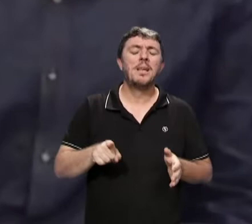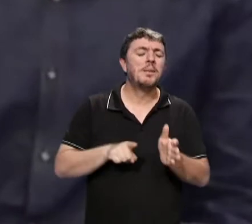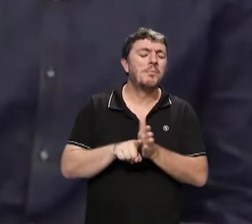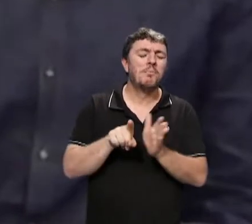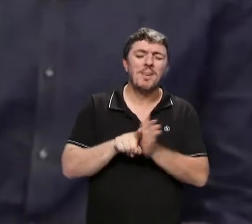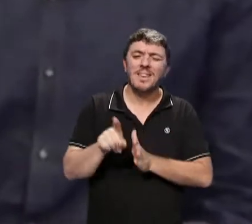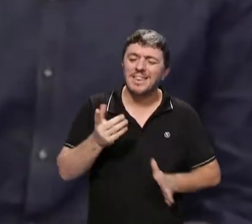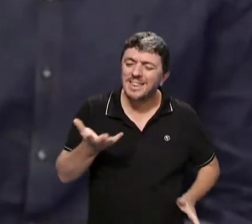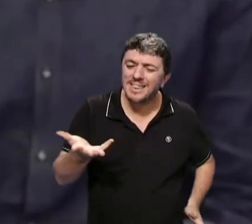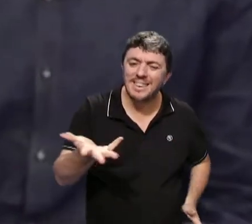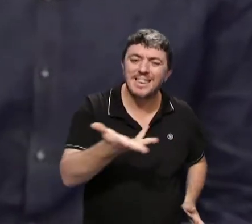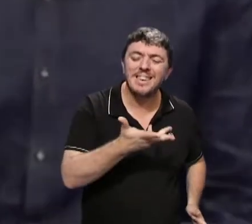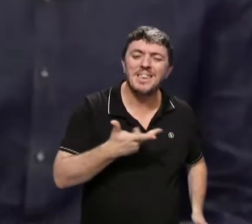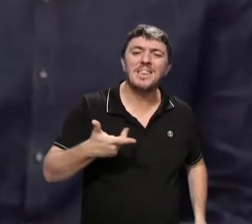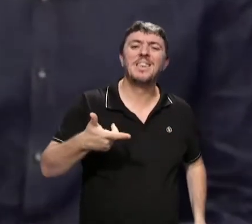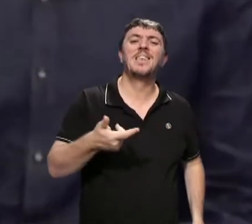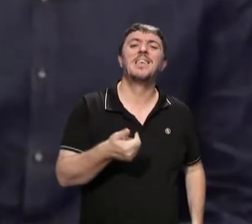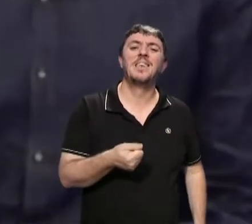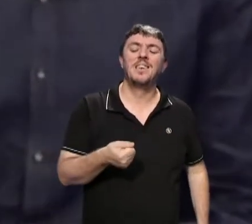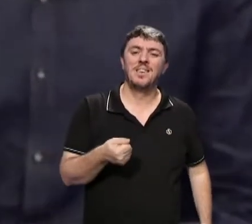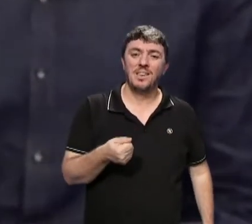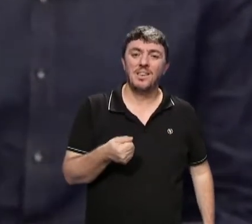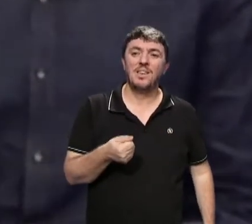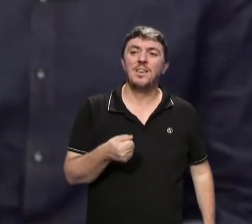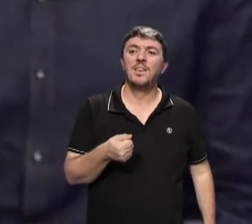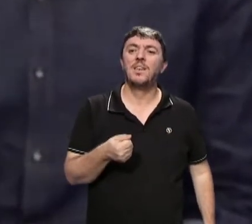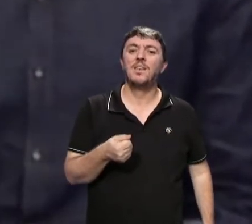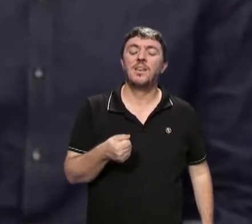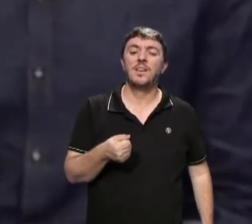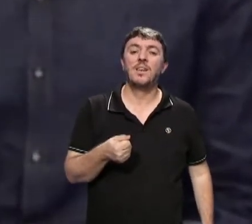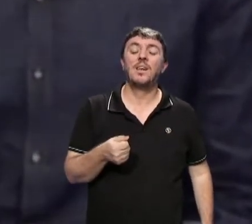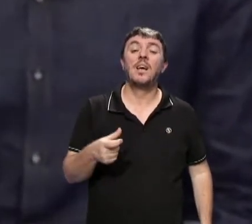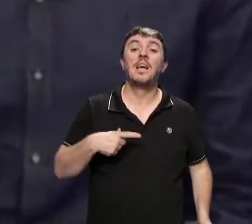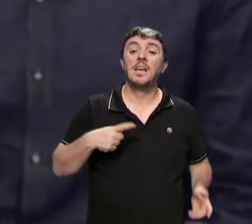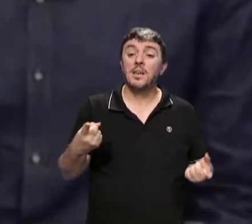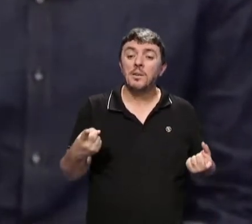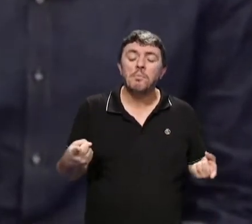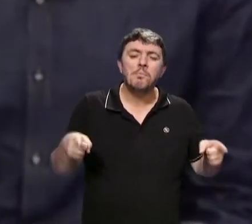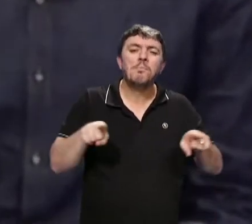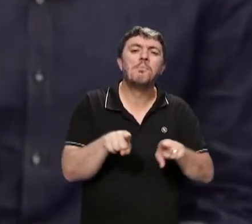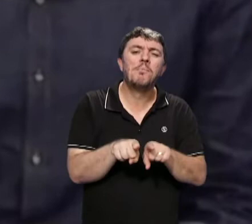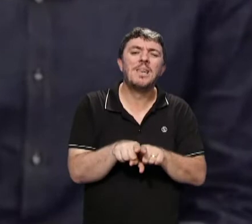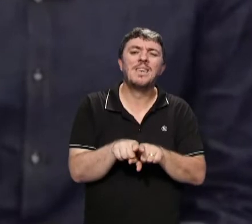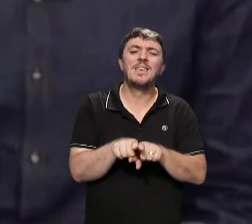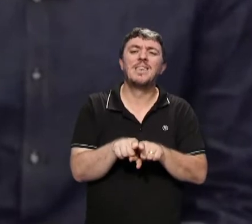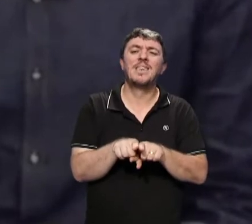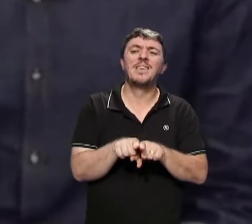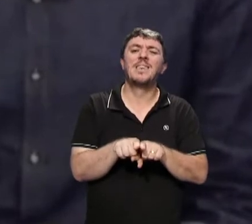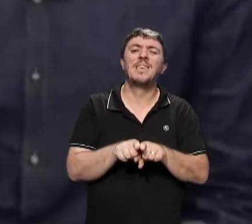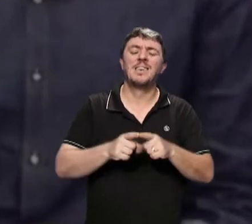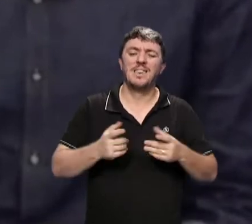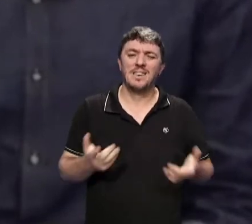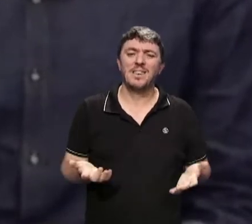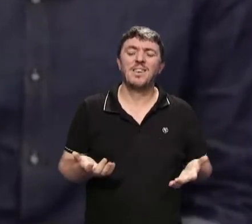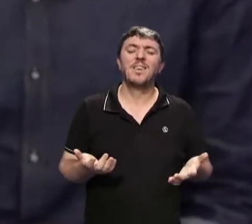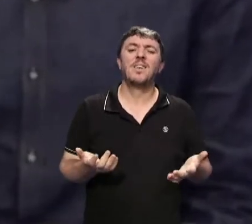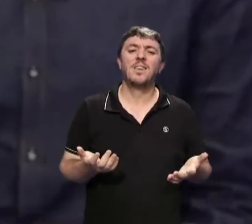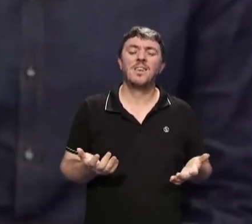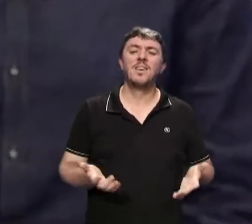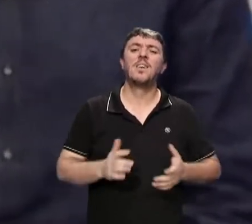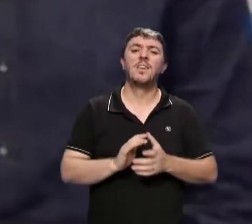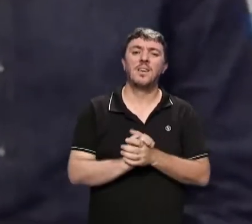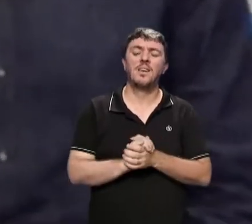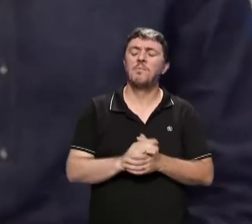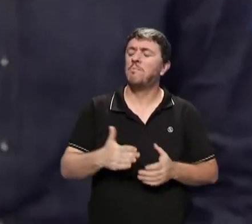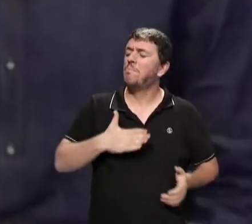porque os dois... A Mia é a parceira do Fábio pro Brasil todo, e eu também shipava eles no meu passado Me Condena, adoro o trabalho